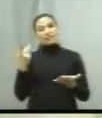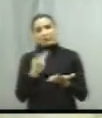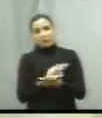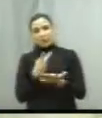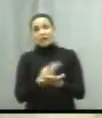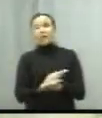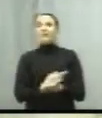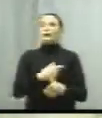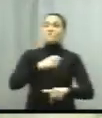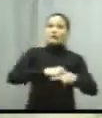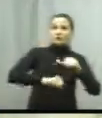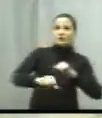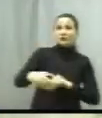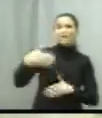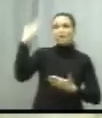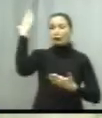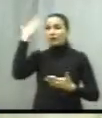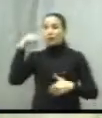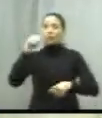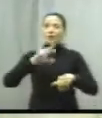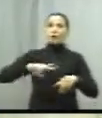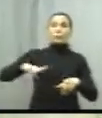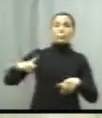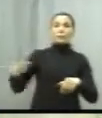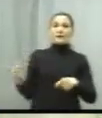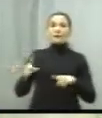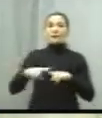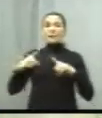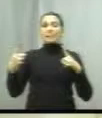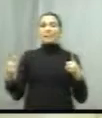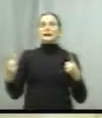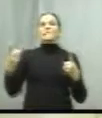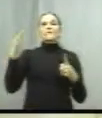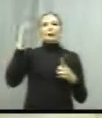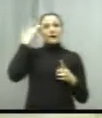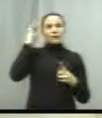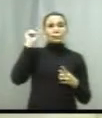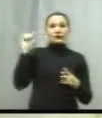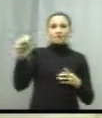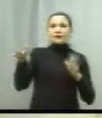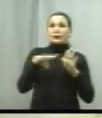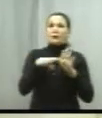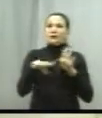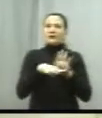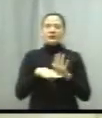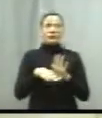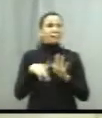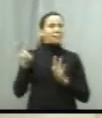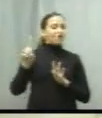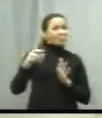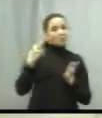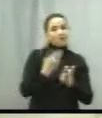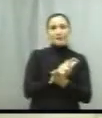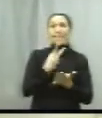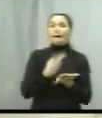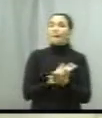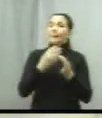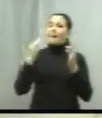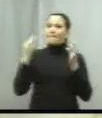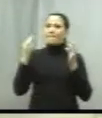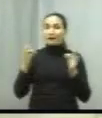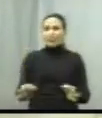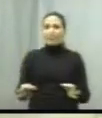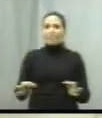mudanças provem ao contrário, mas acho literalmente que não era a medida mais adequada no entendimento de que a